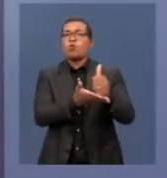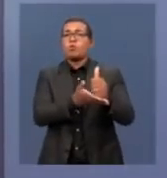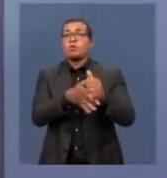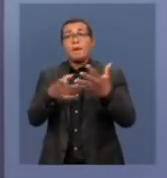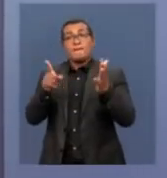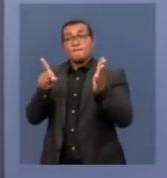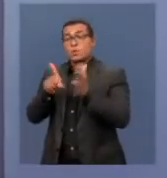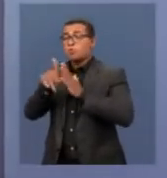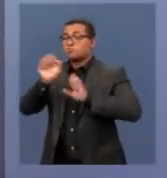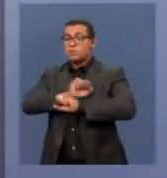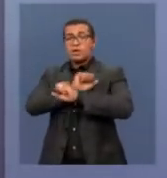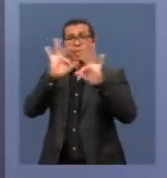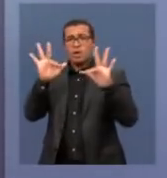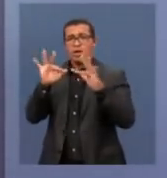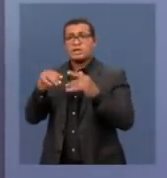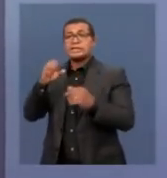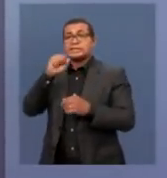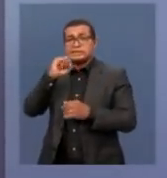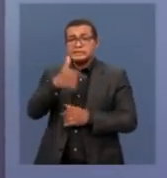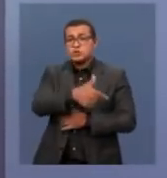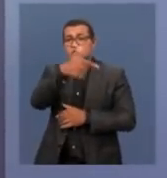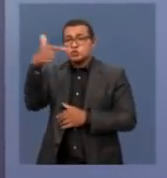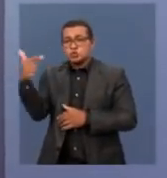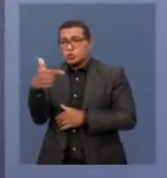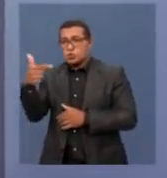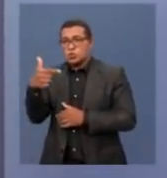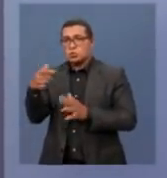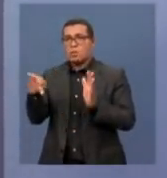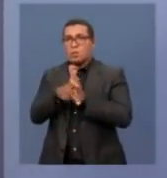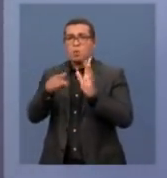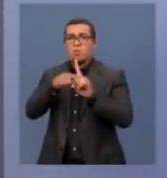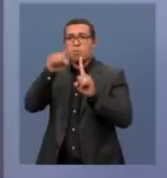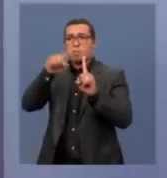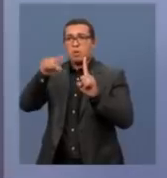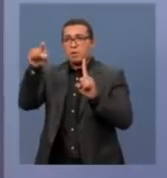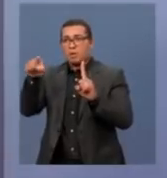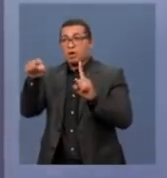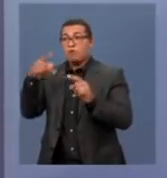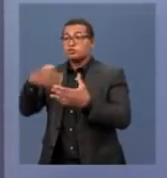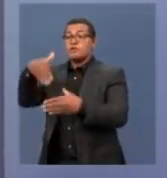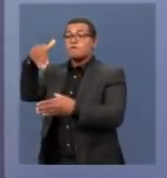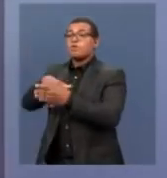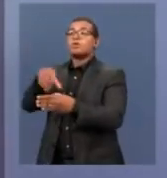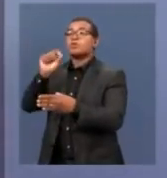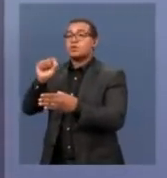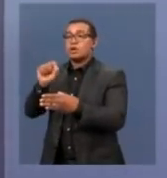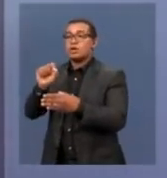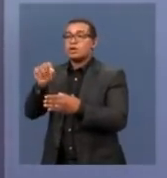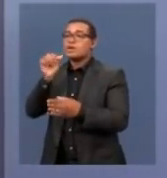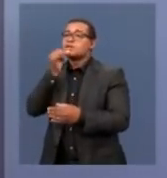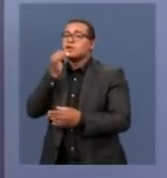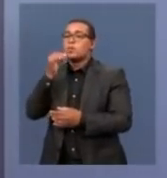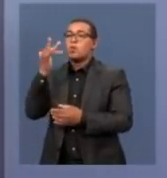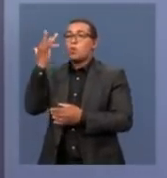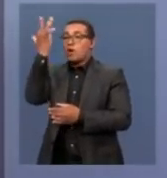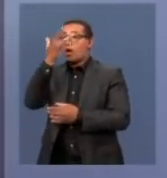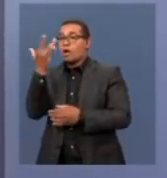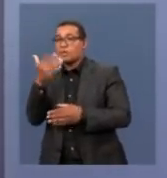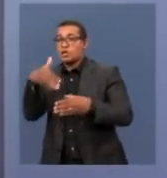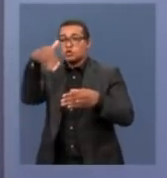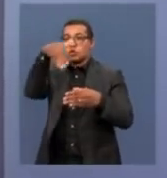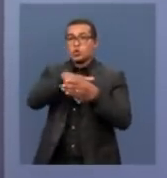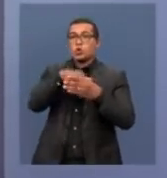seguinte numa no segundo turno no ibope haddad contra haddad